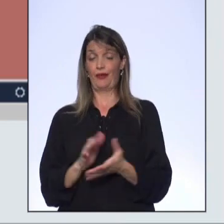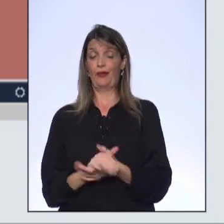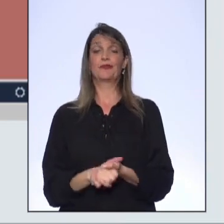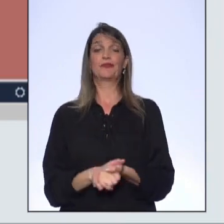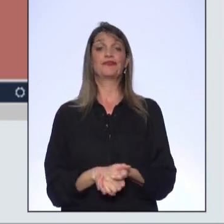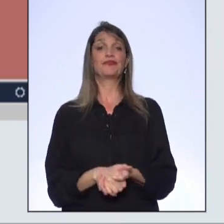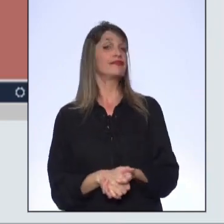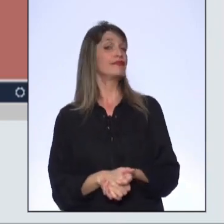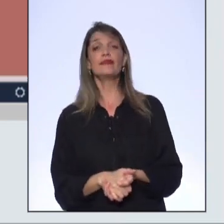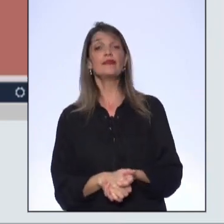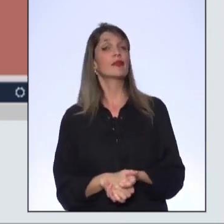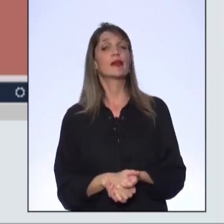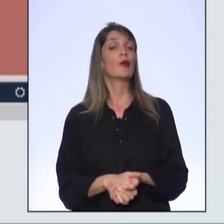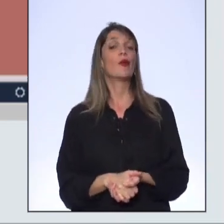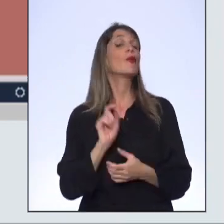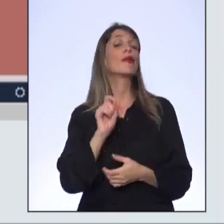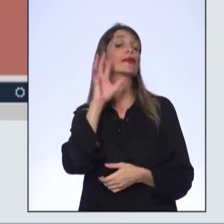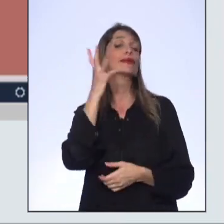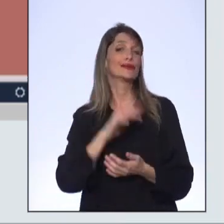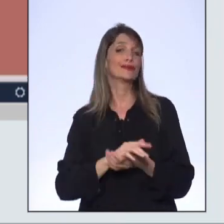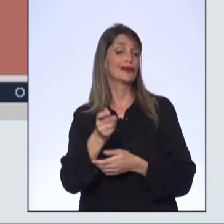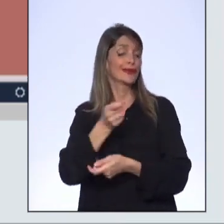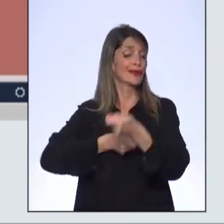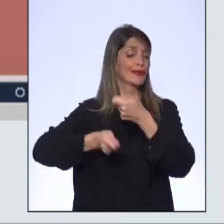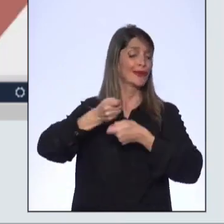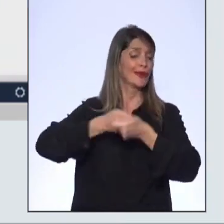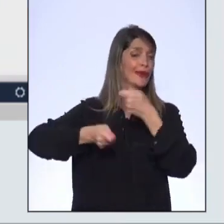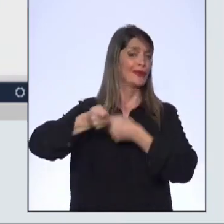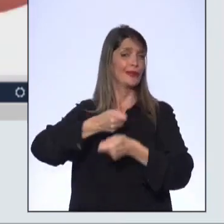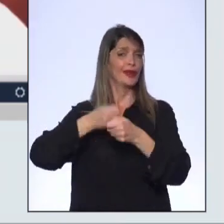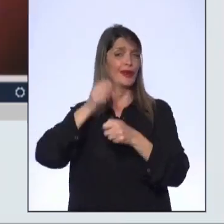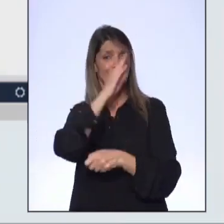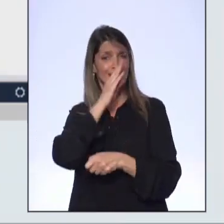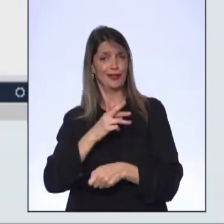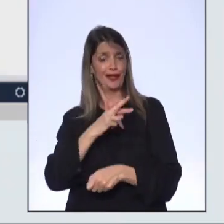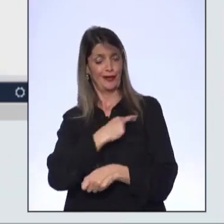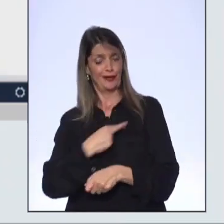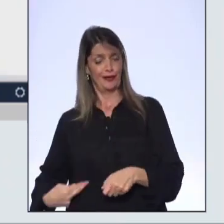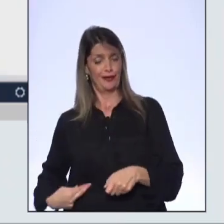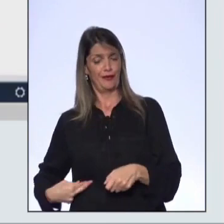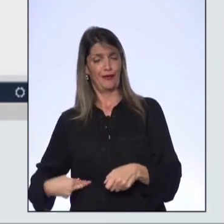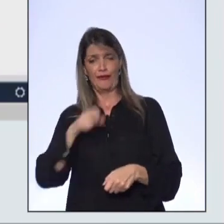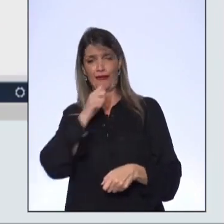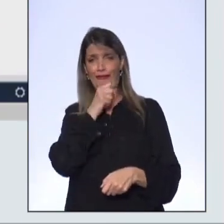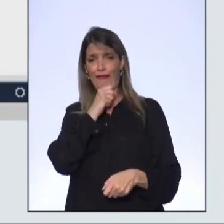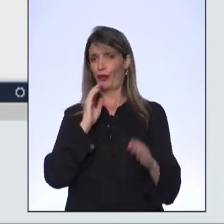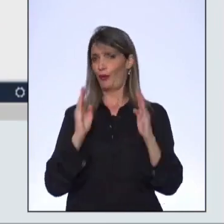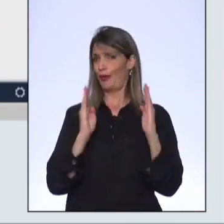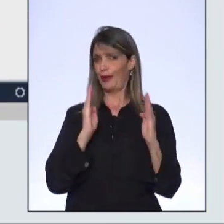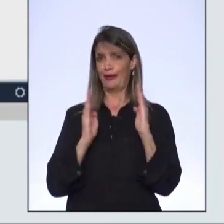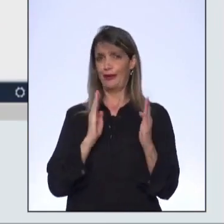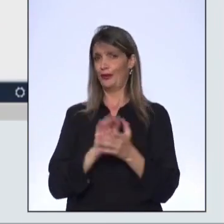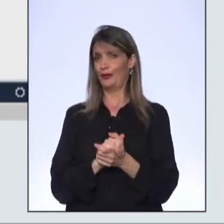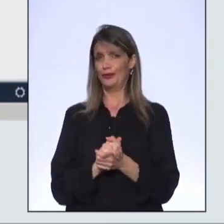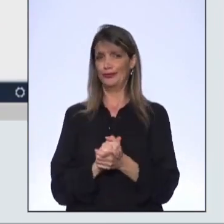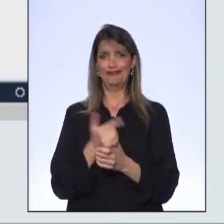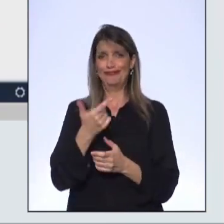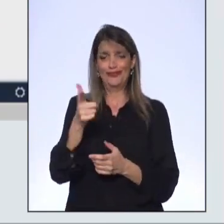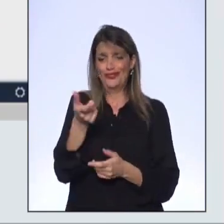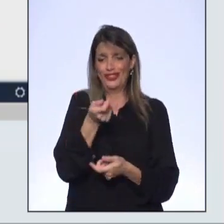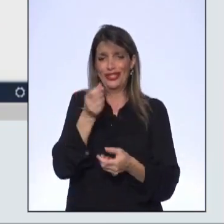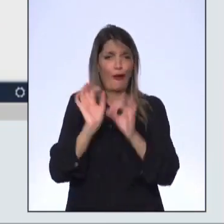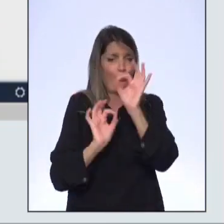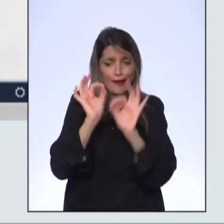parte, podemos concluir que a economia brasileira durante a República Velha era totalmente desorganizada